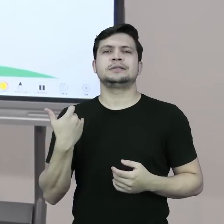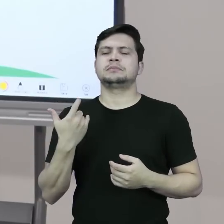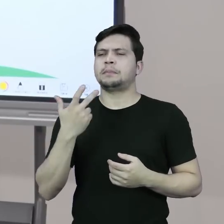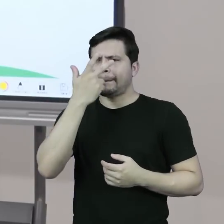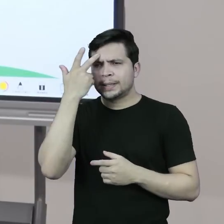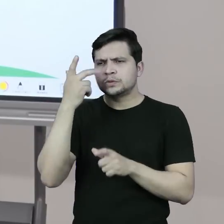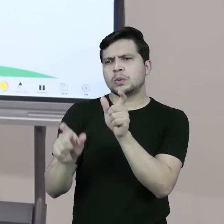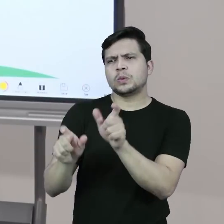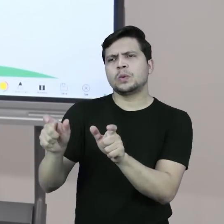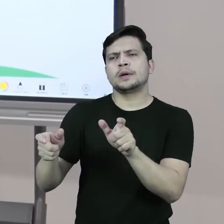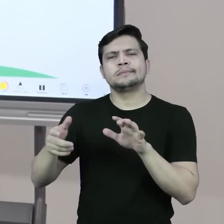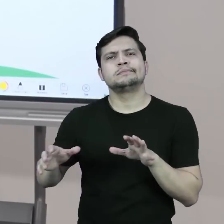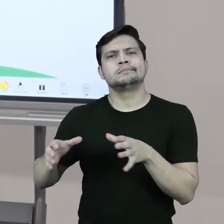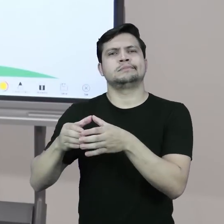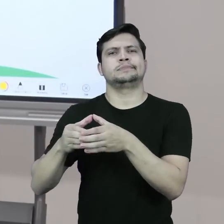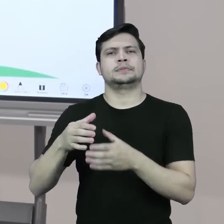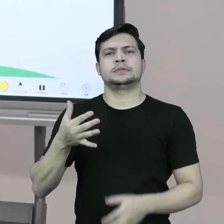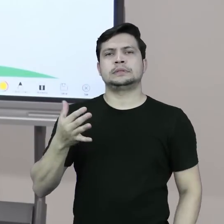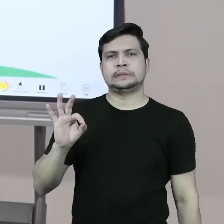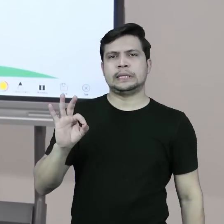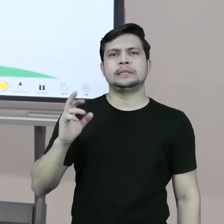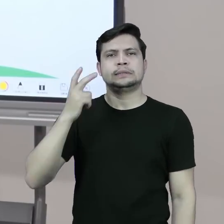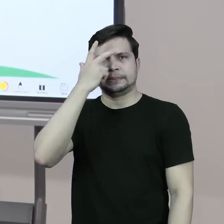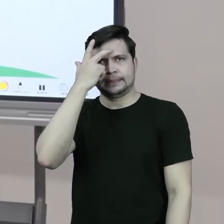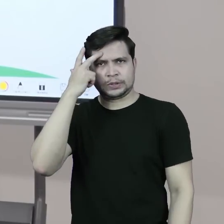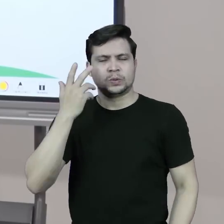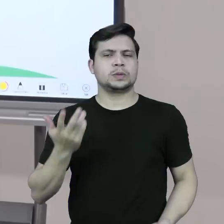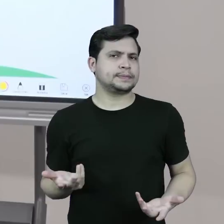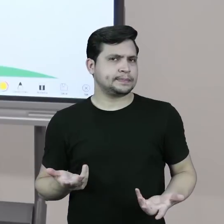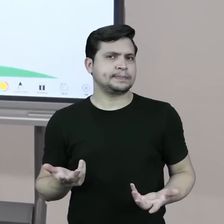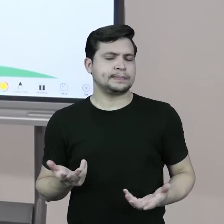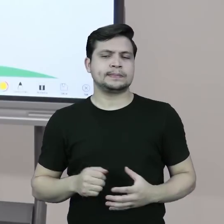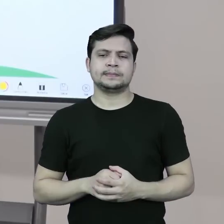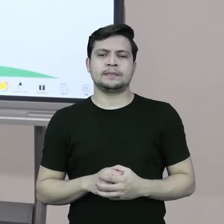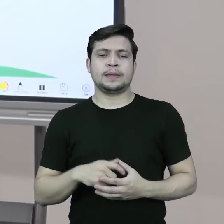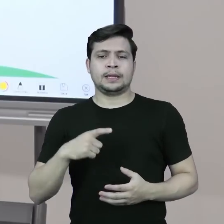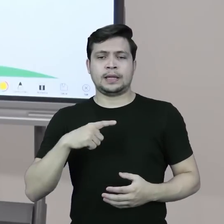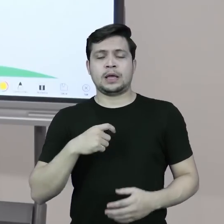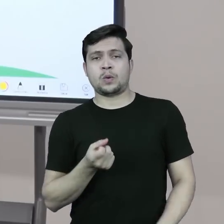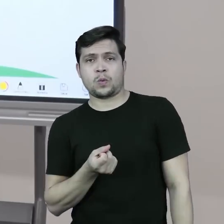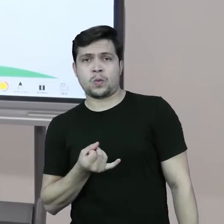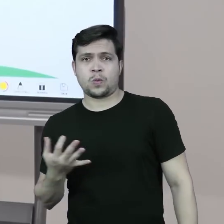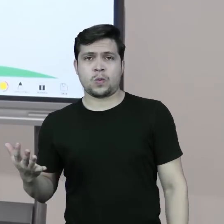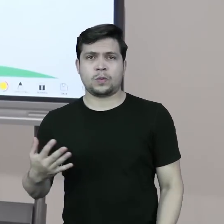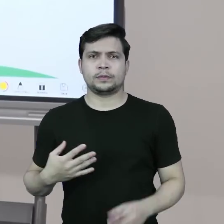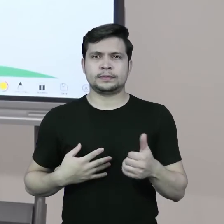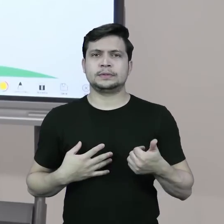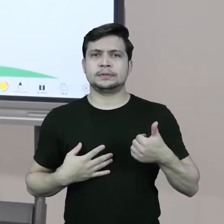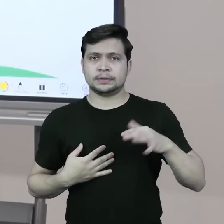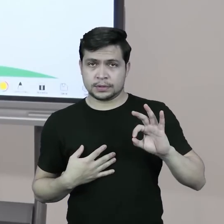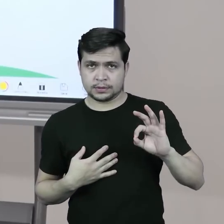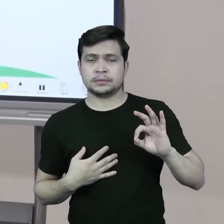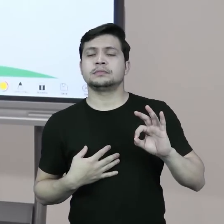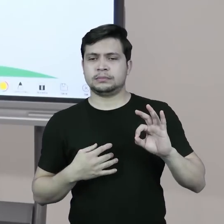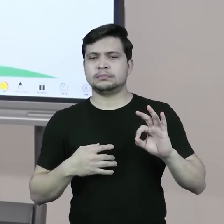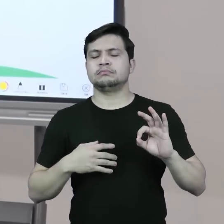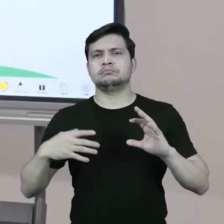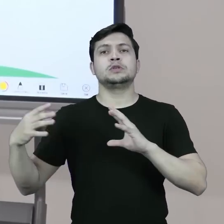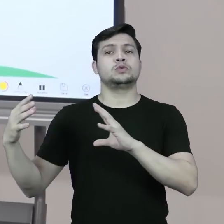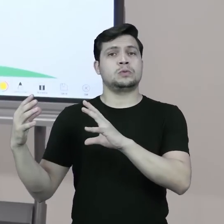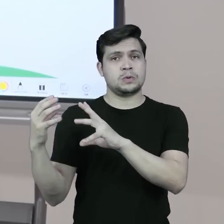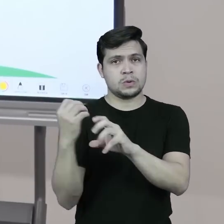ou como se fosse uma importância para aquele valor. Então, o que é que a gente tem aqui? Professor, é uma fórmula gigante, eu não vou decorar isso, e a gente realmente